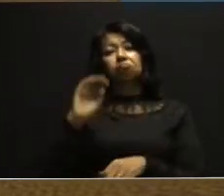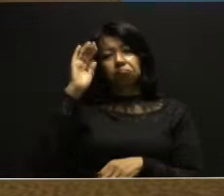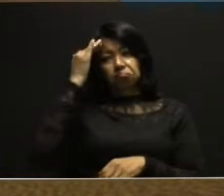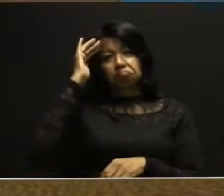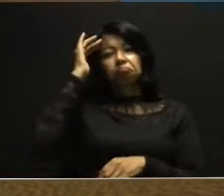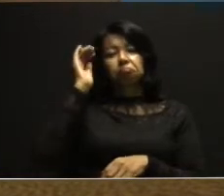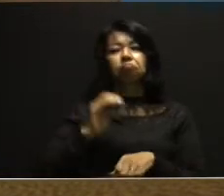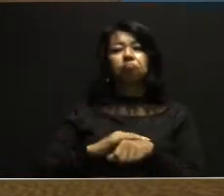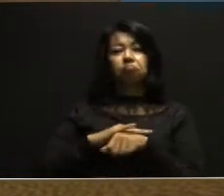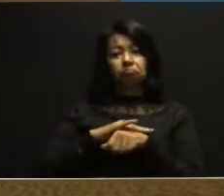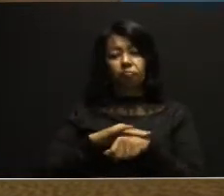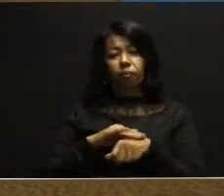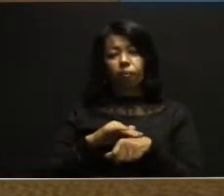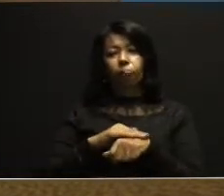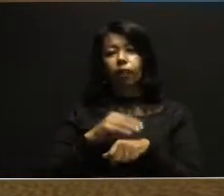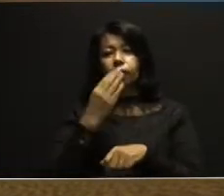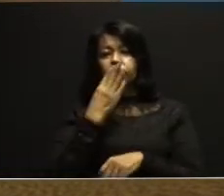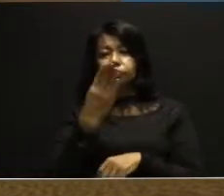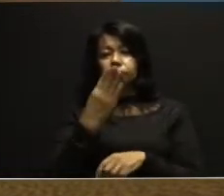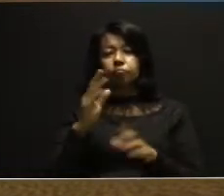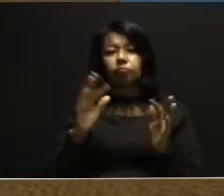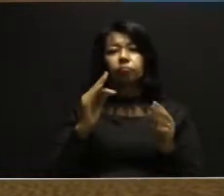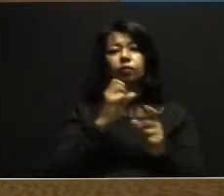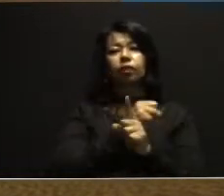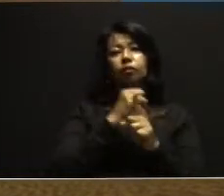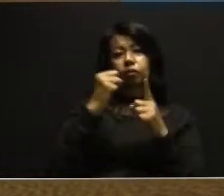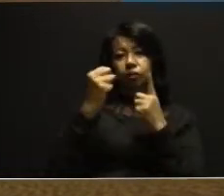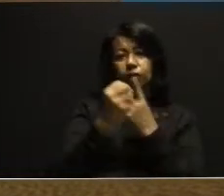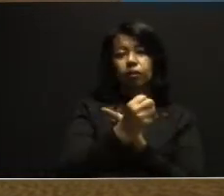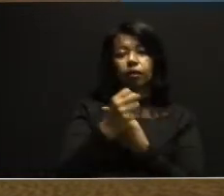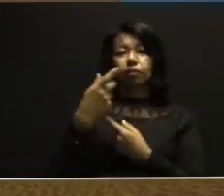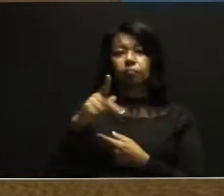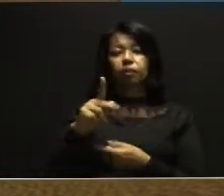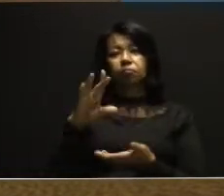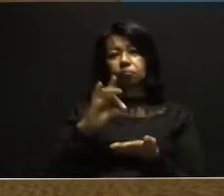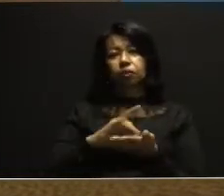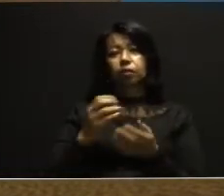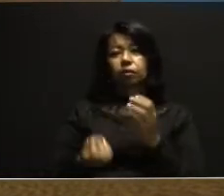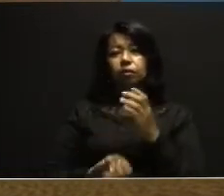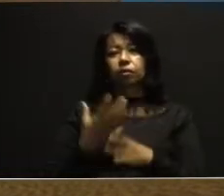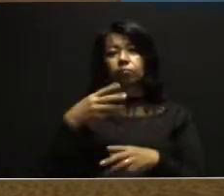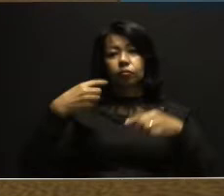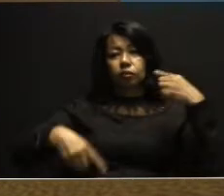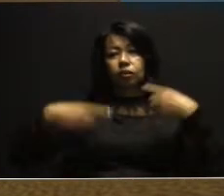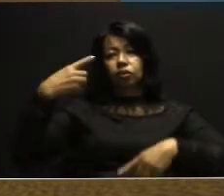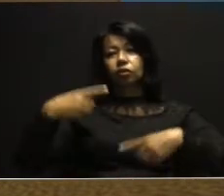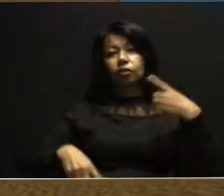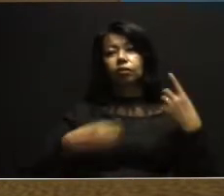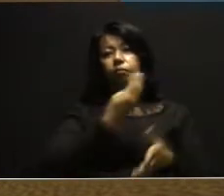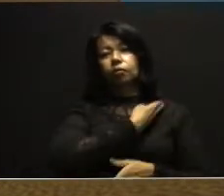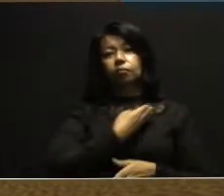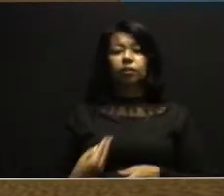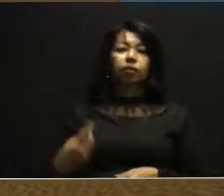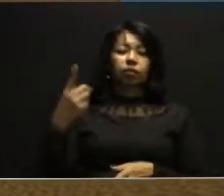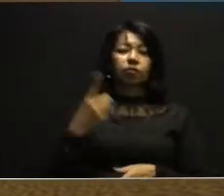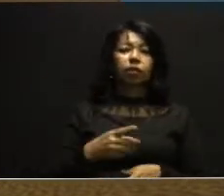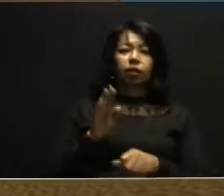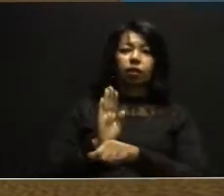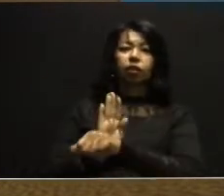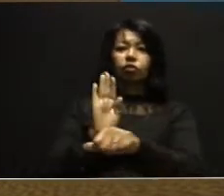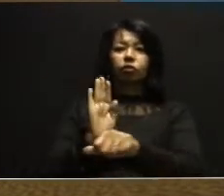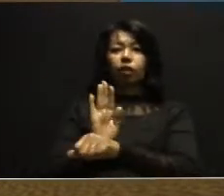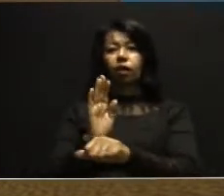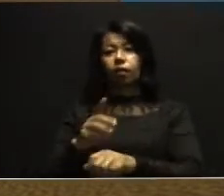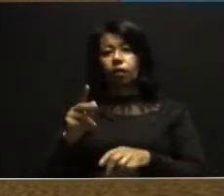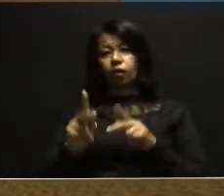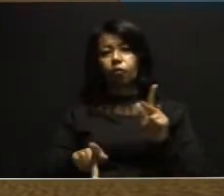né, a esse clamor da sociedade, para realmente criar políticas públicas que venham responder, né, a todas as